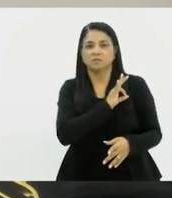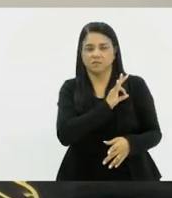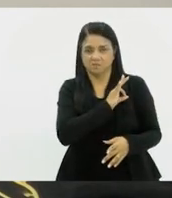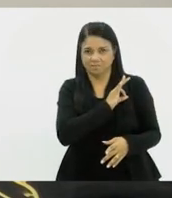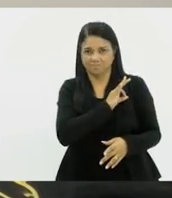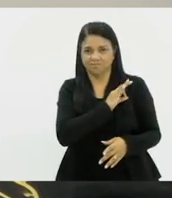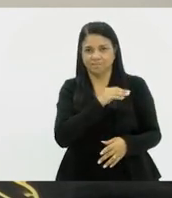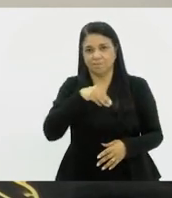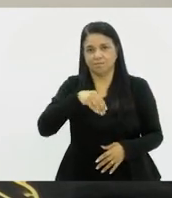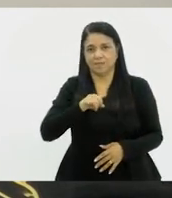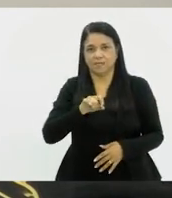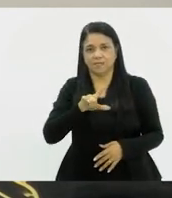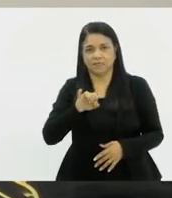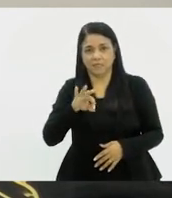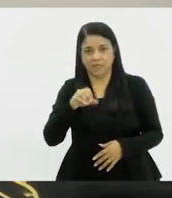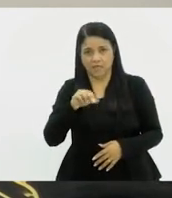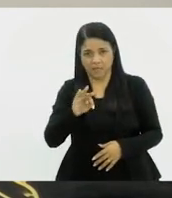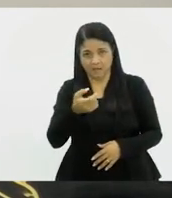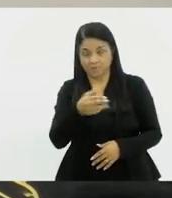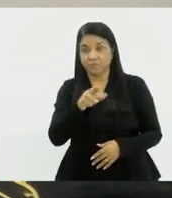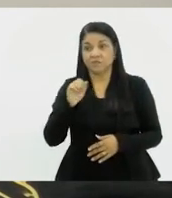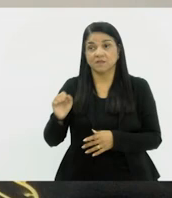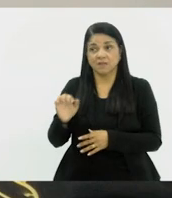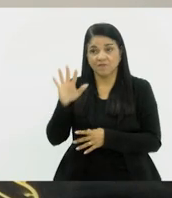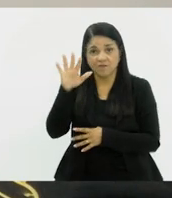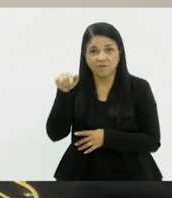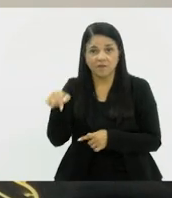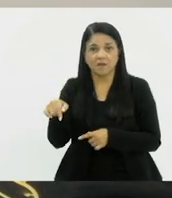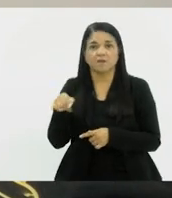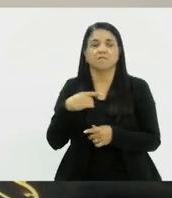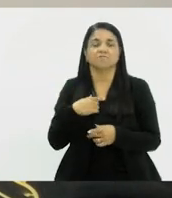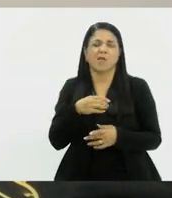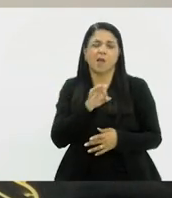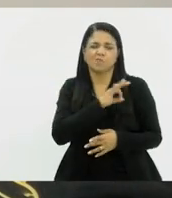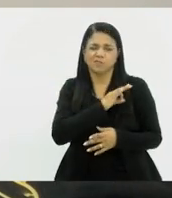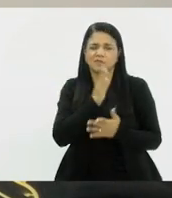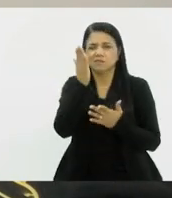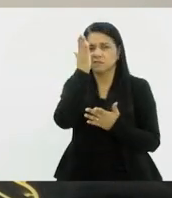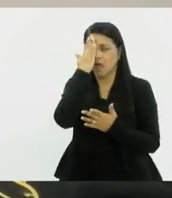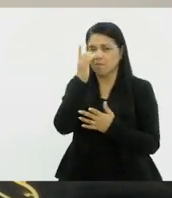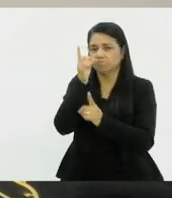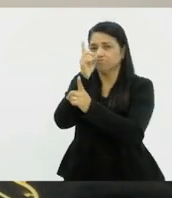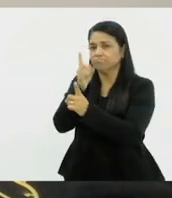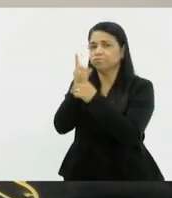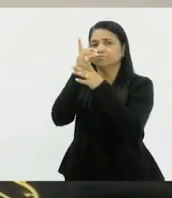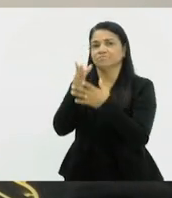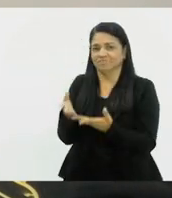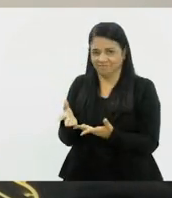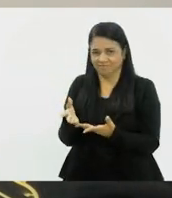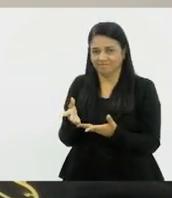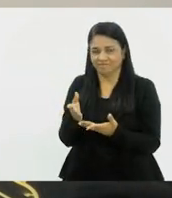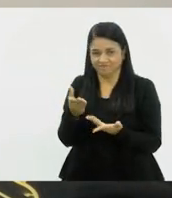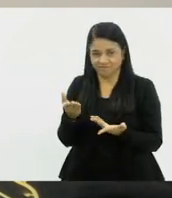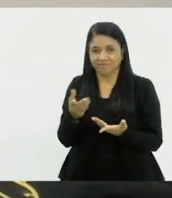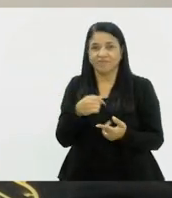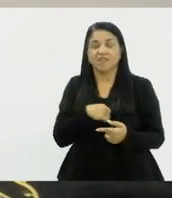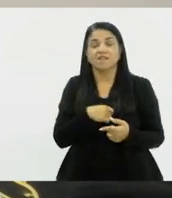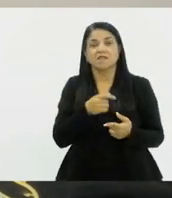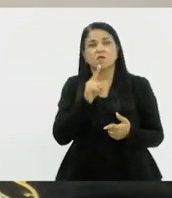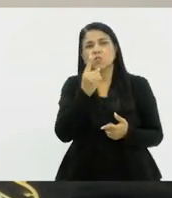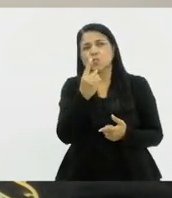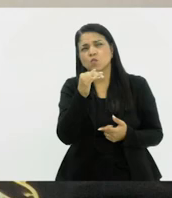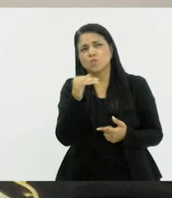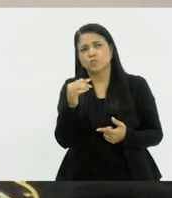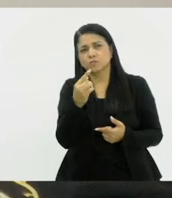no no nas favelas onde a polícia já sabia onde encontrar ou seja a gente não encontrou ou encontrou menos de